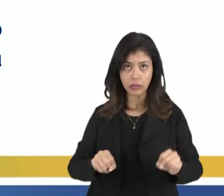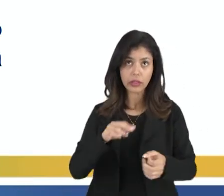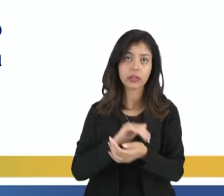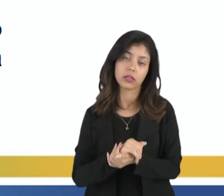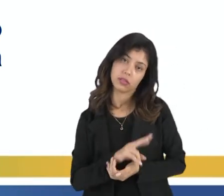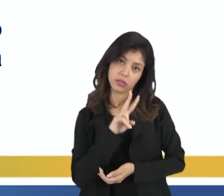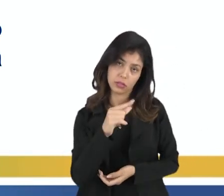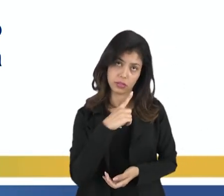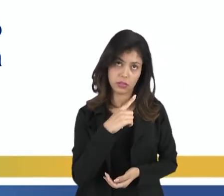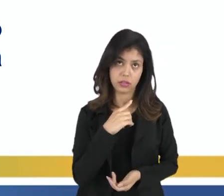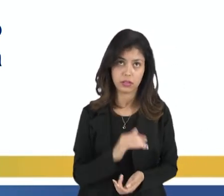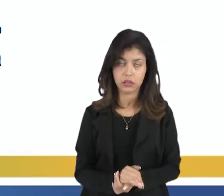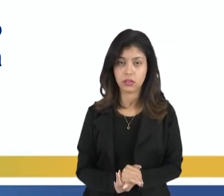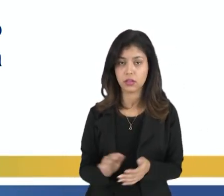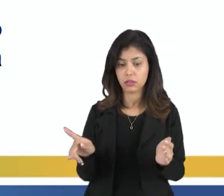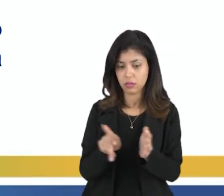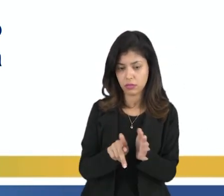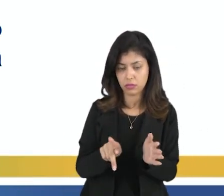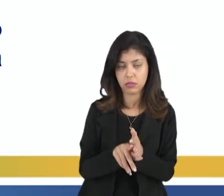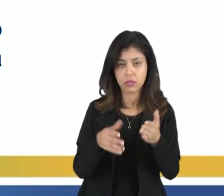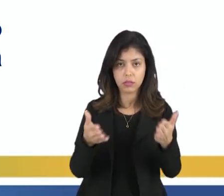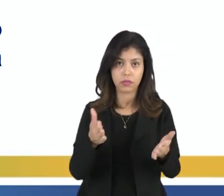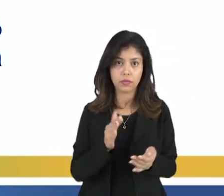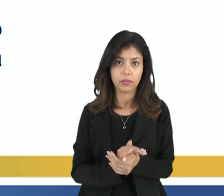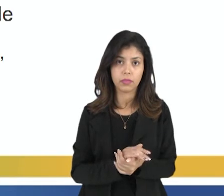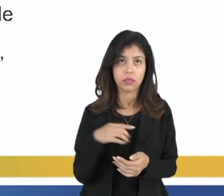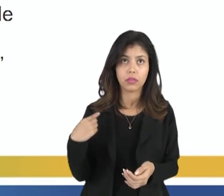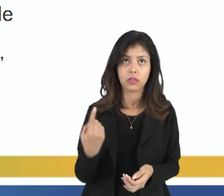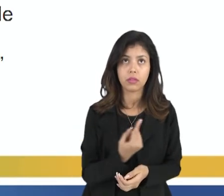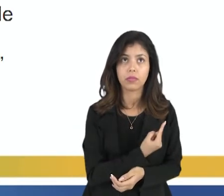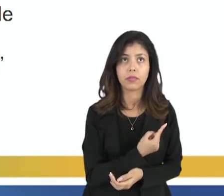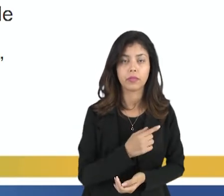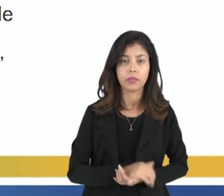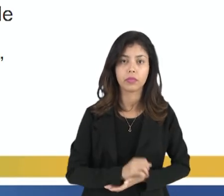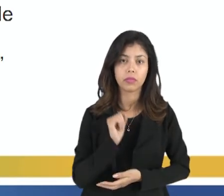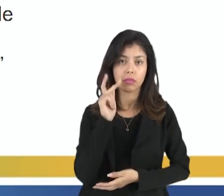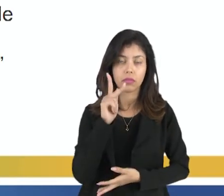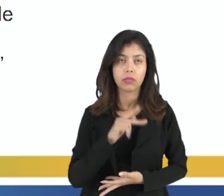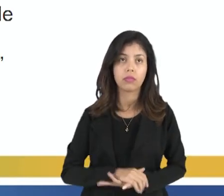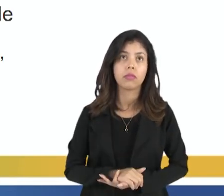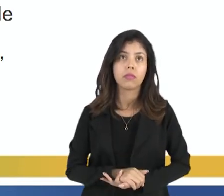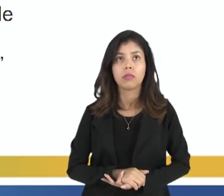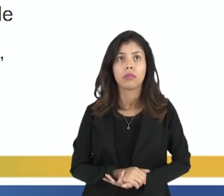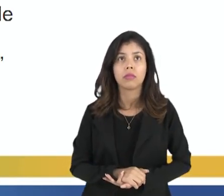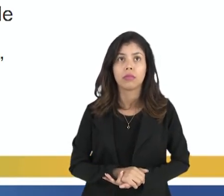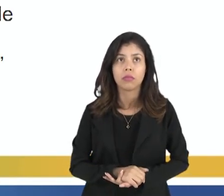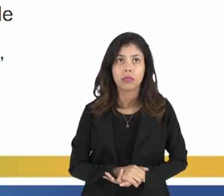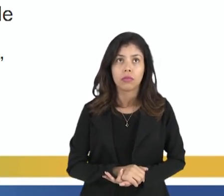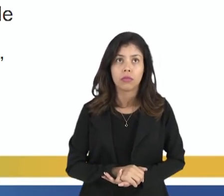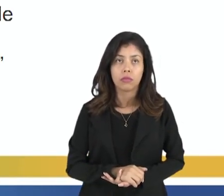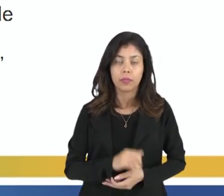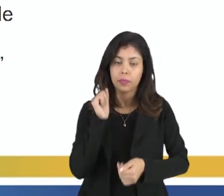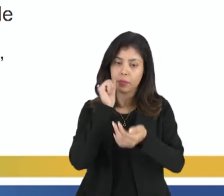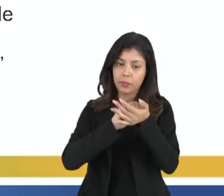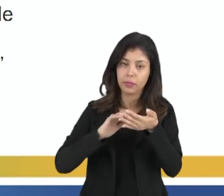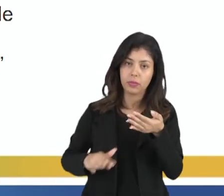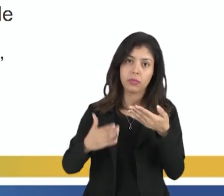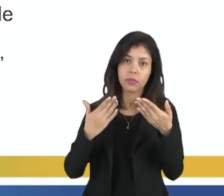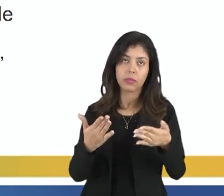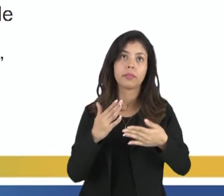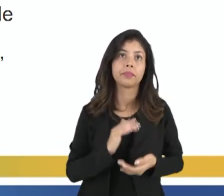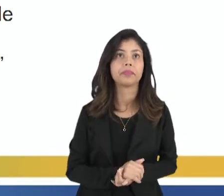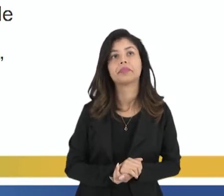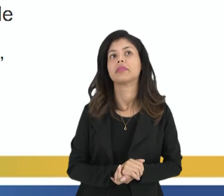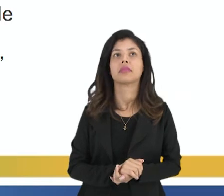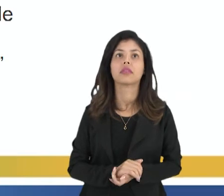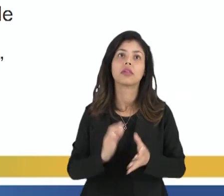que depois vai ser propício aí para a gente ter a nossa independência, ok, pessoal? Então, vamos para o nosso